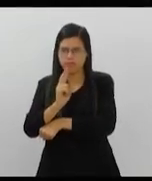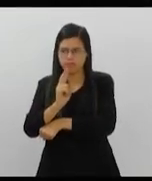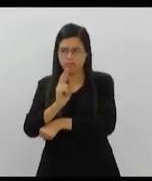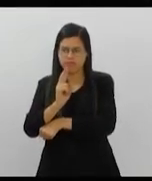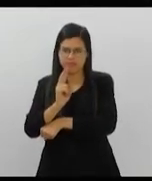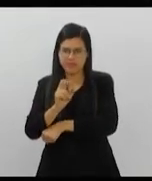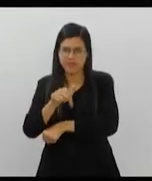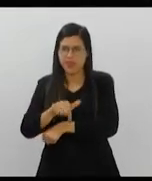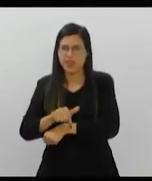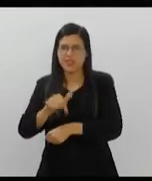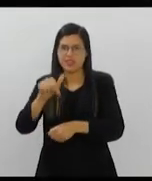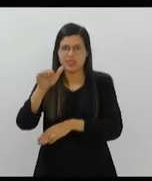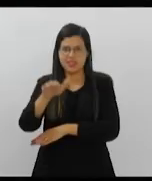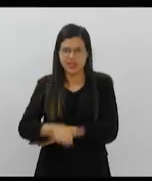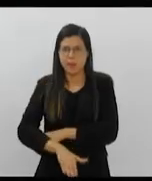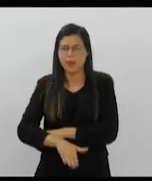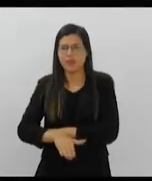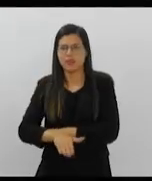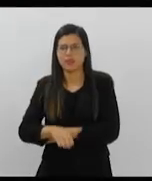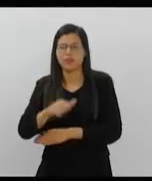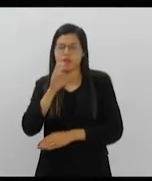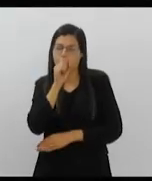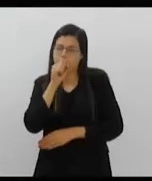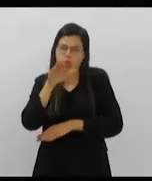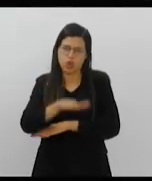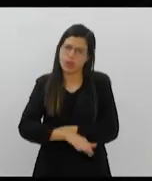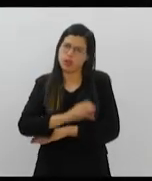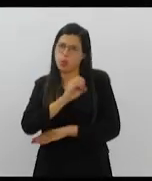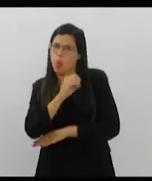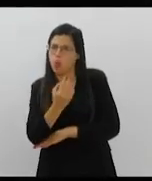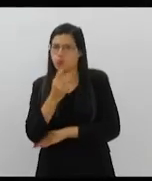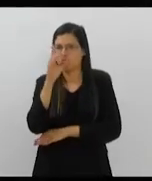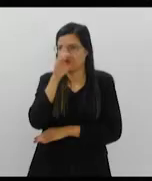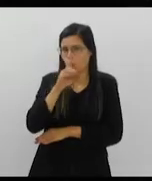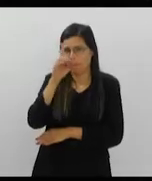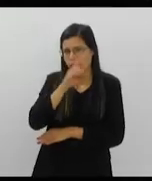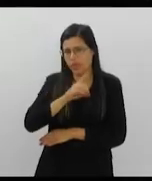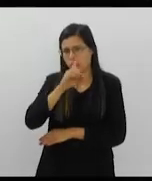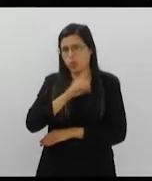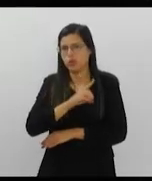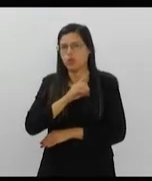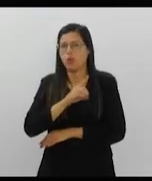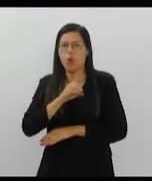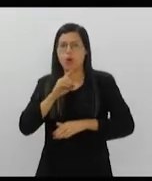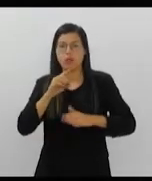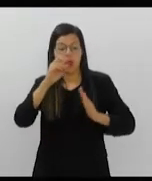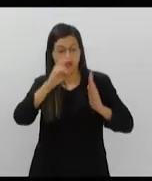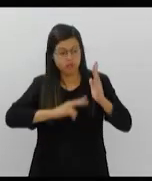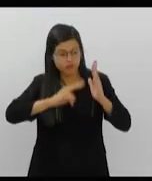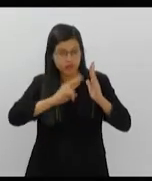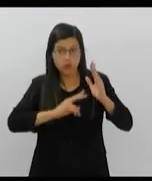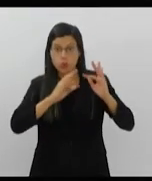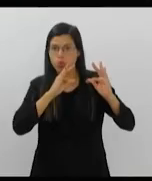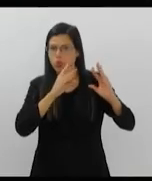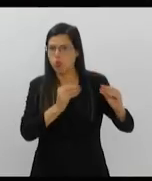sábado à tarde ou domingo, dependendo da minha agenda, eu leio todas as pautas,